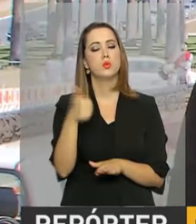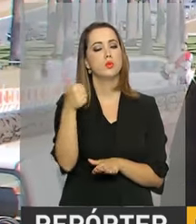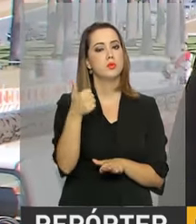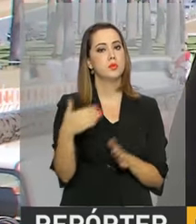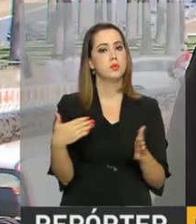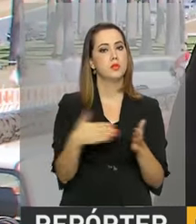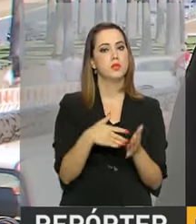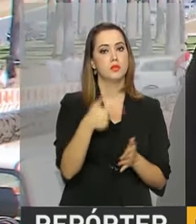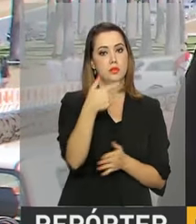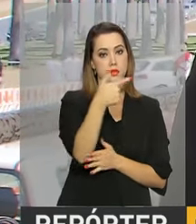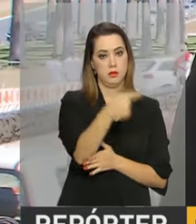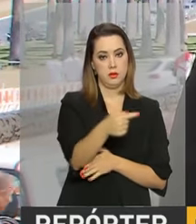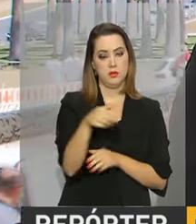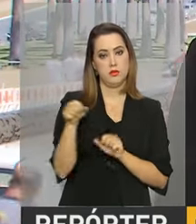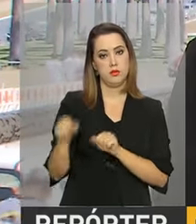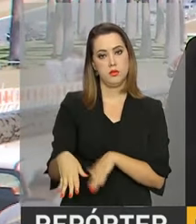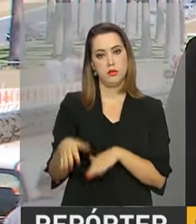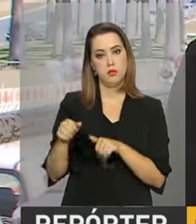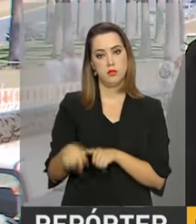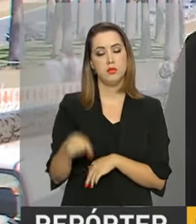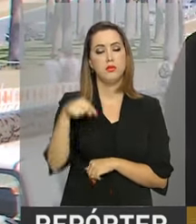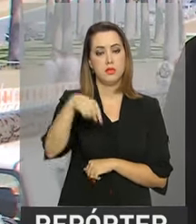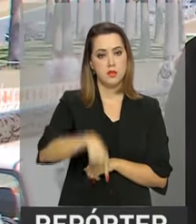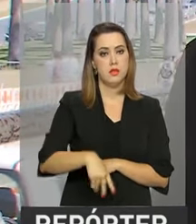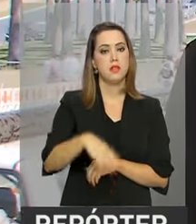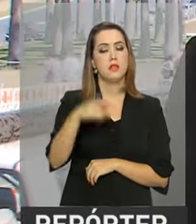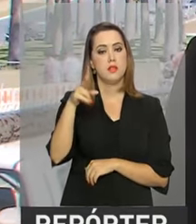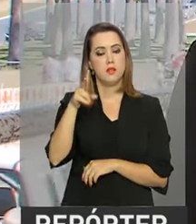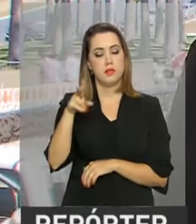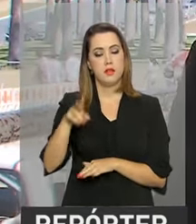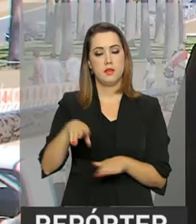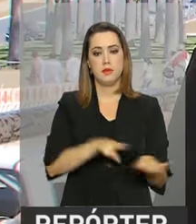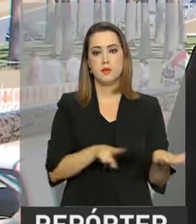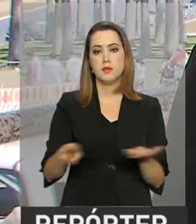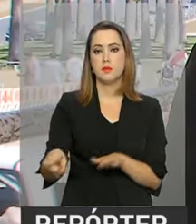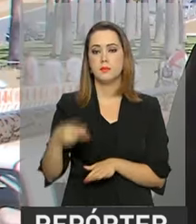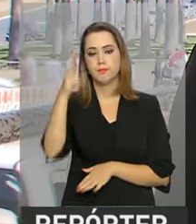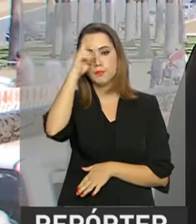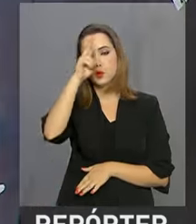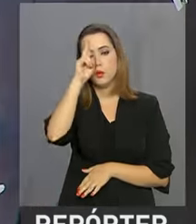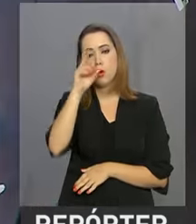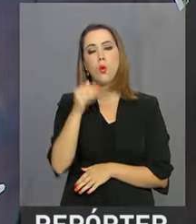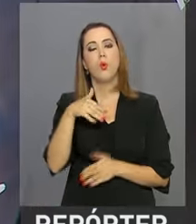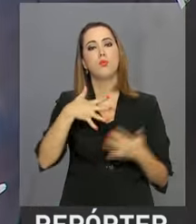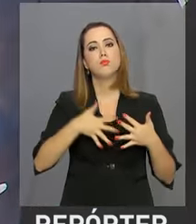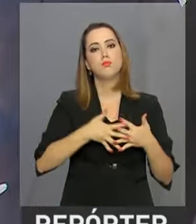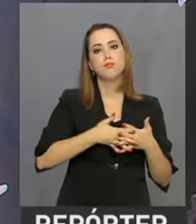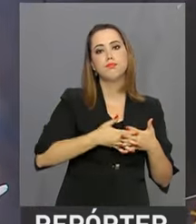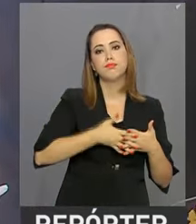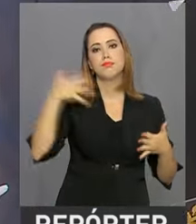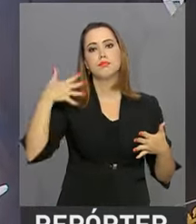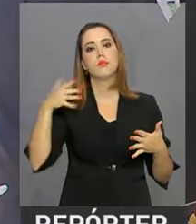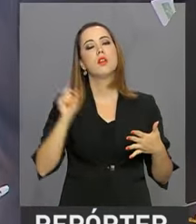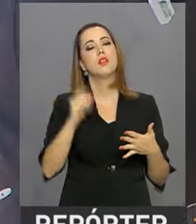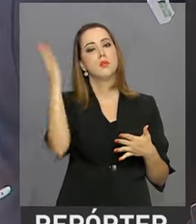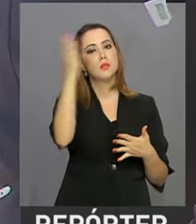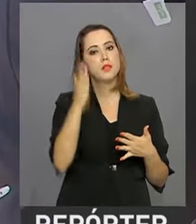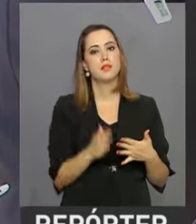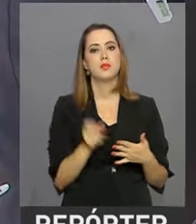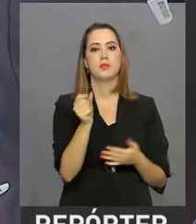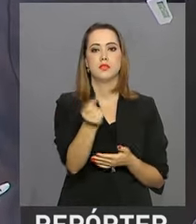setembro. Durante essa semana, será relembrada a história da independência do Brasil. A corrida do fogo simbólico,